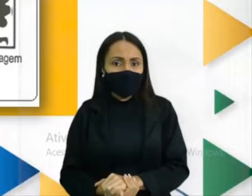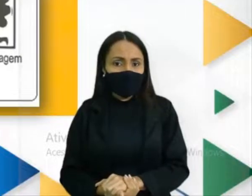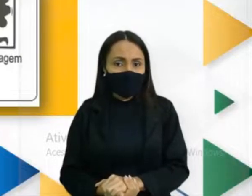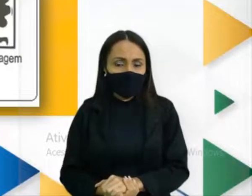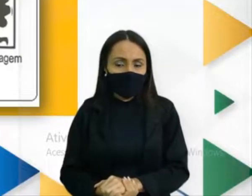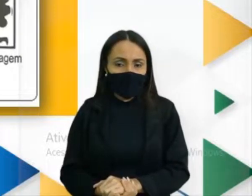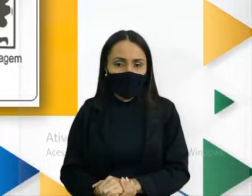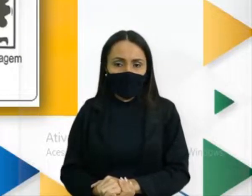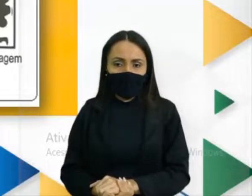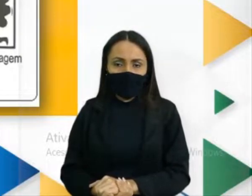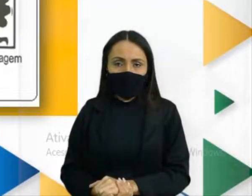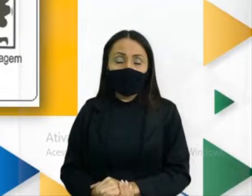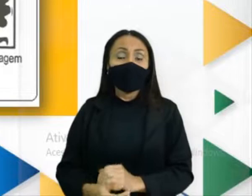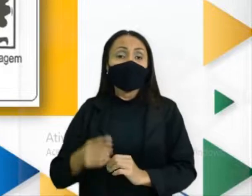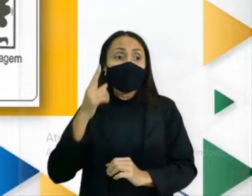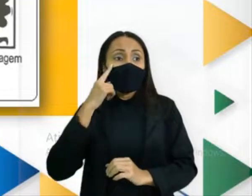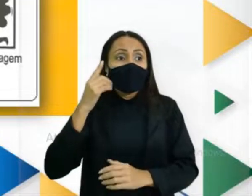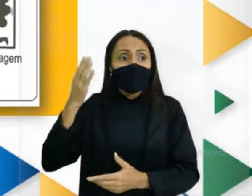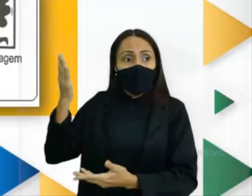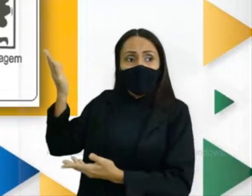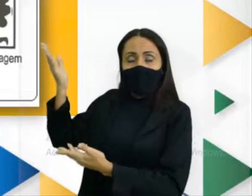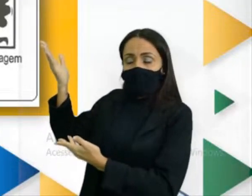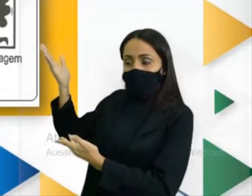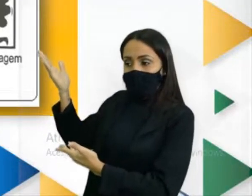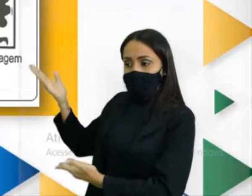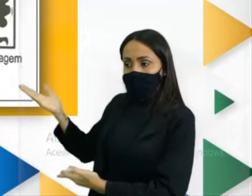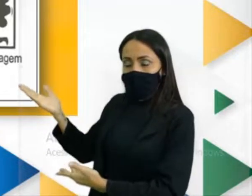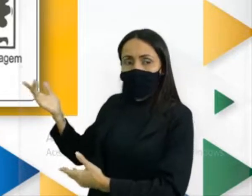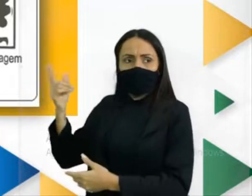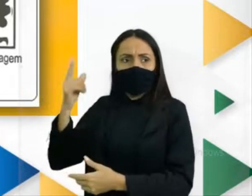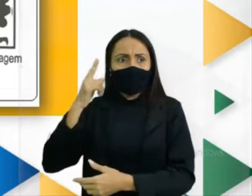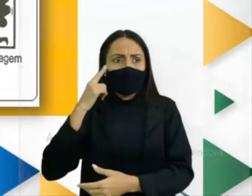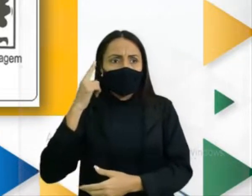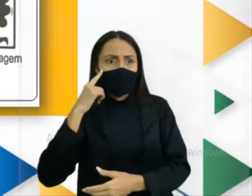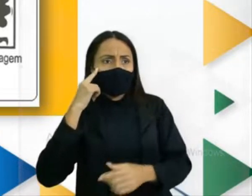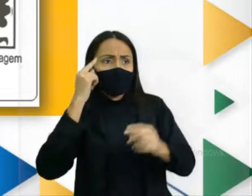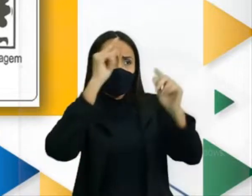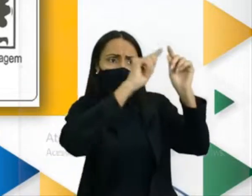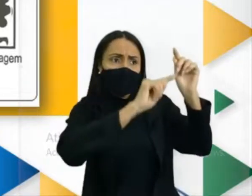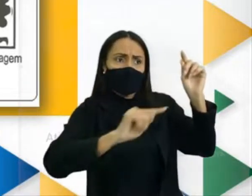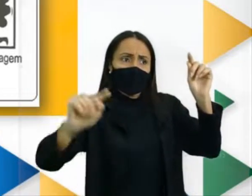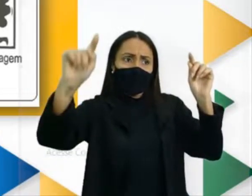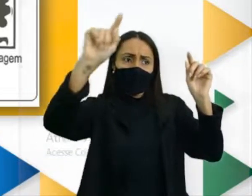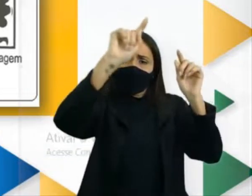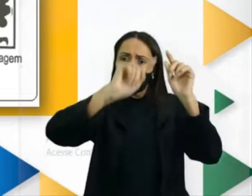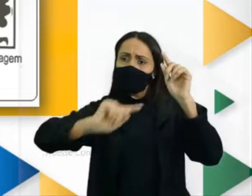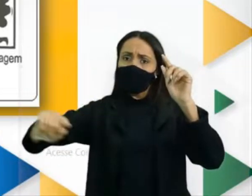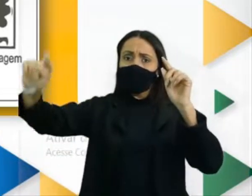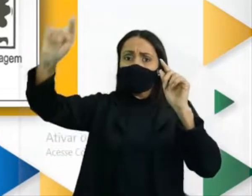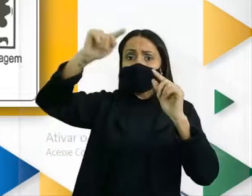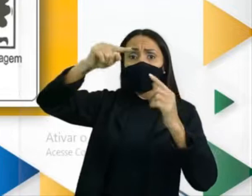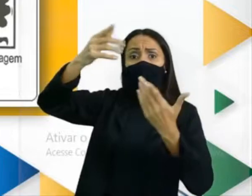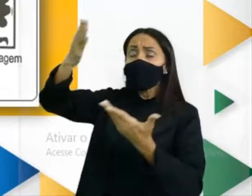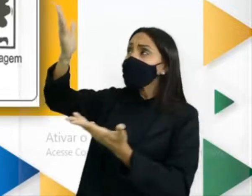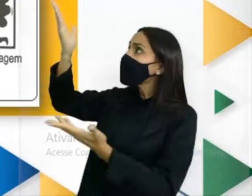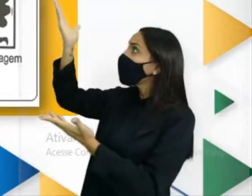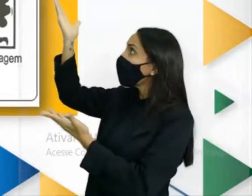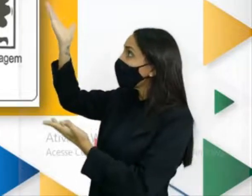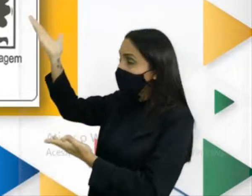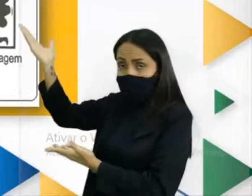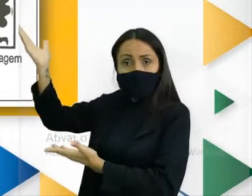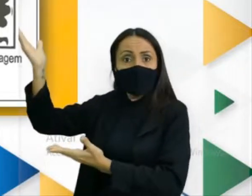na tela, observem aí tipos de balões, para vocês observarem aí. Olhem só os balões como